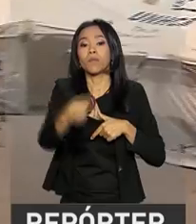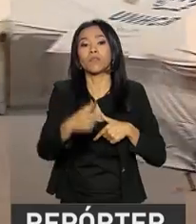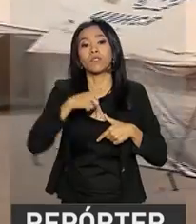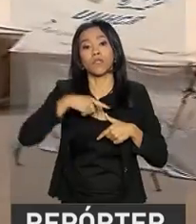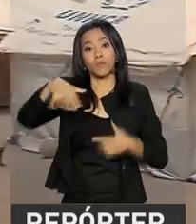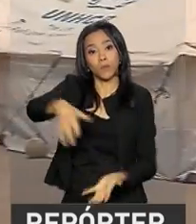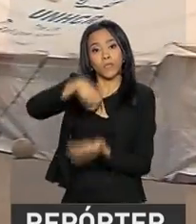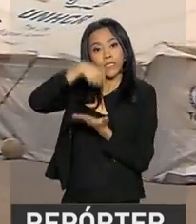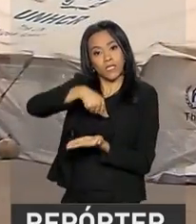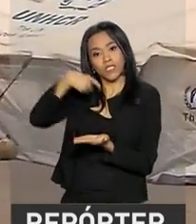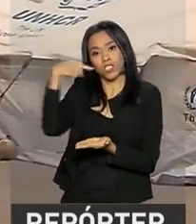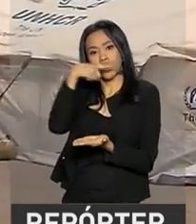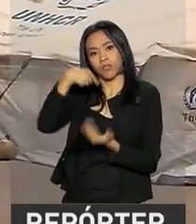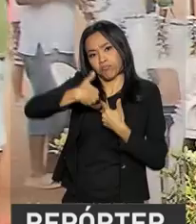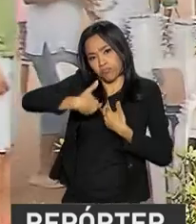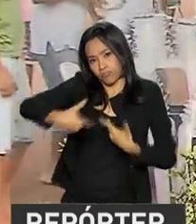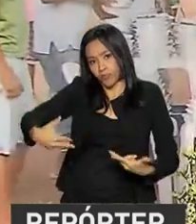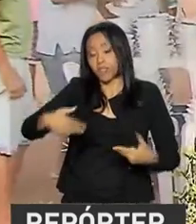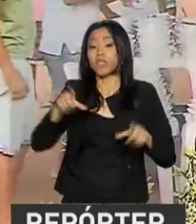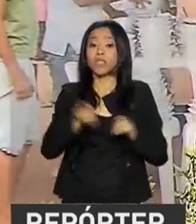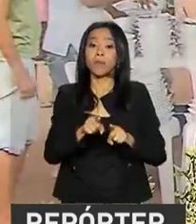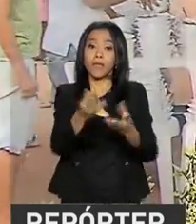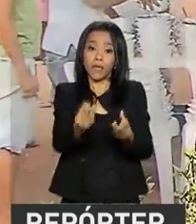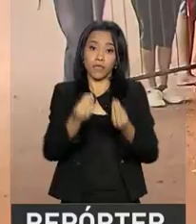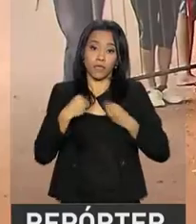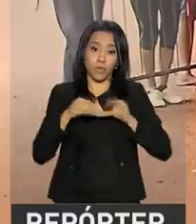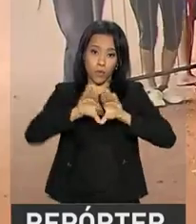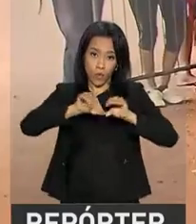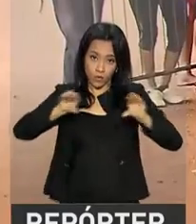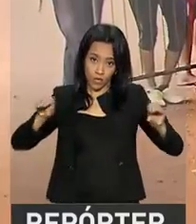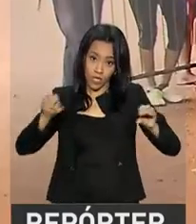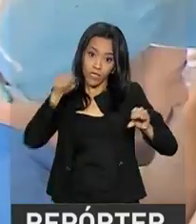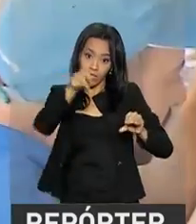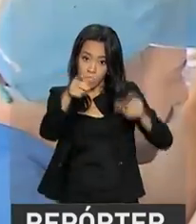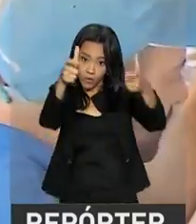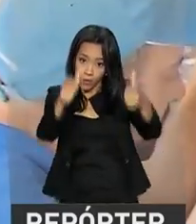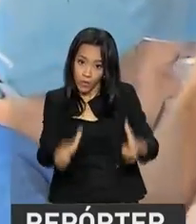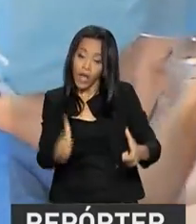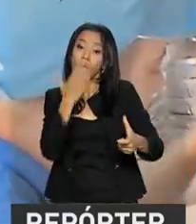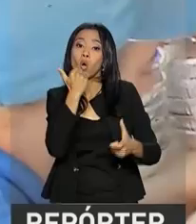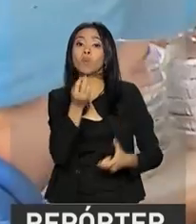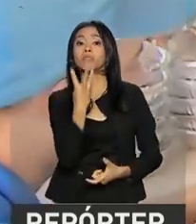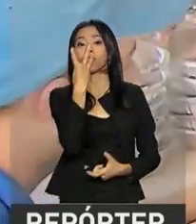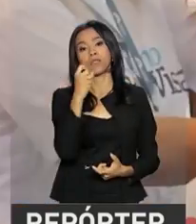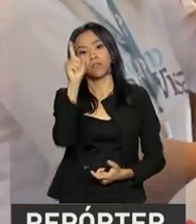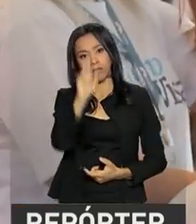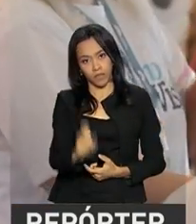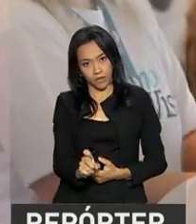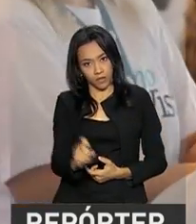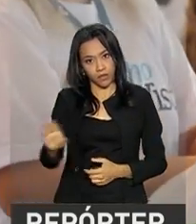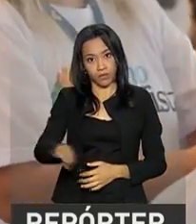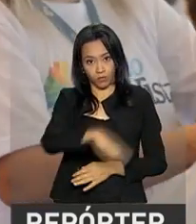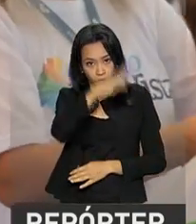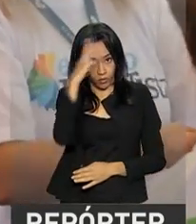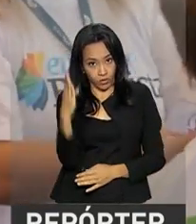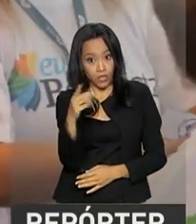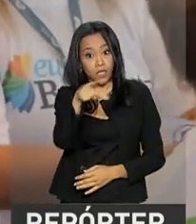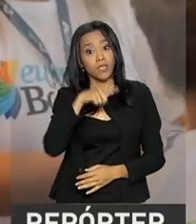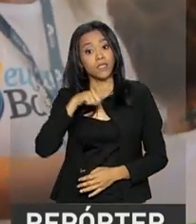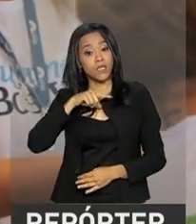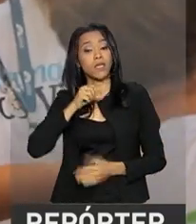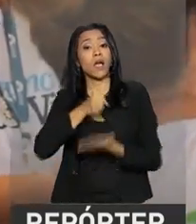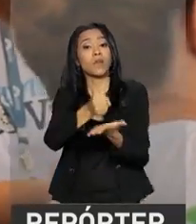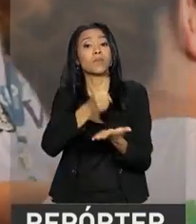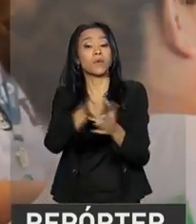kit de higiene pessoal e colchonetes. No abrigo, os imigrantes comem 3 vezes por dia e contam com assistência